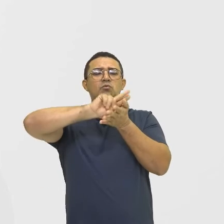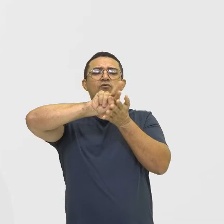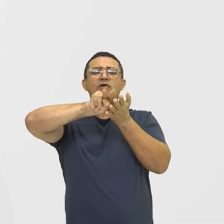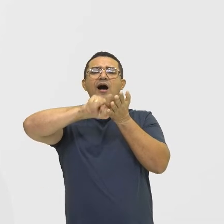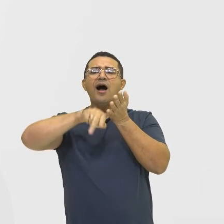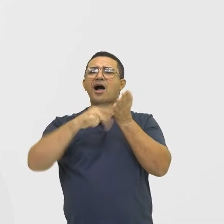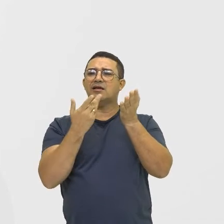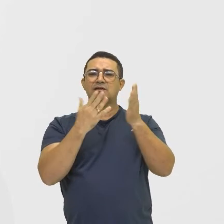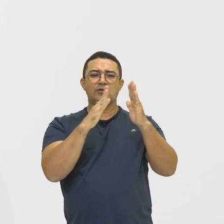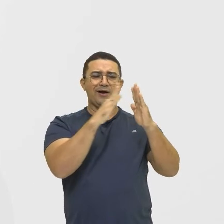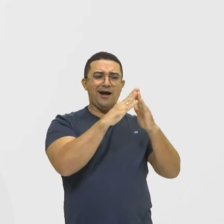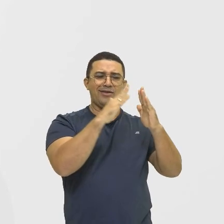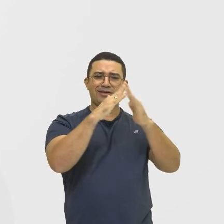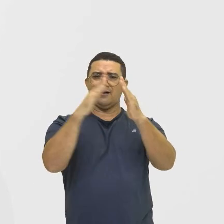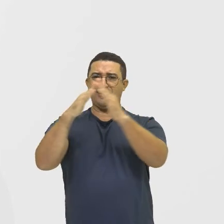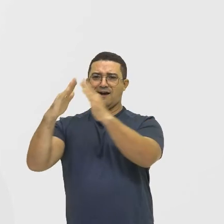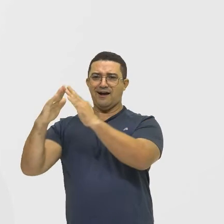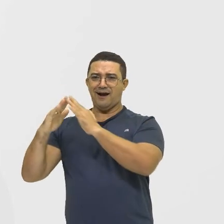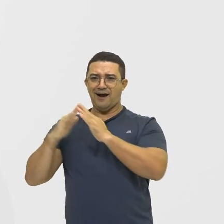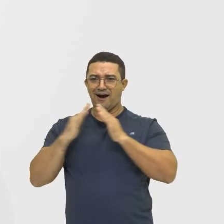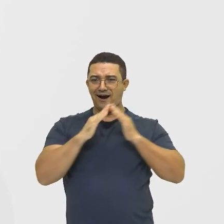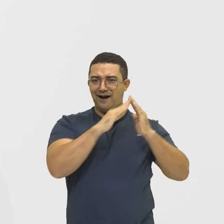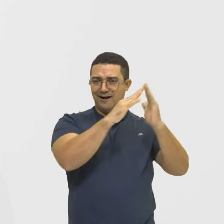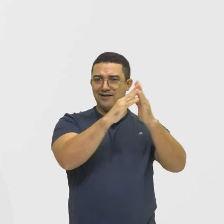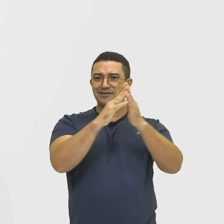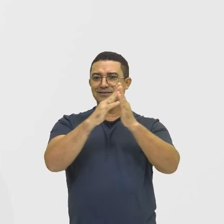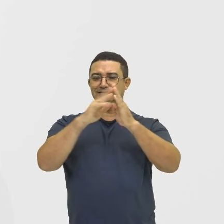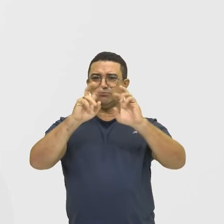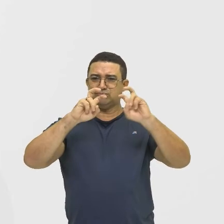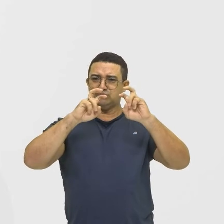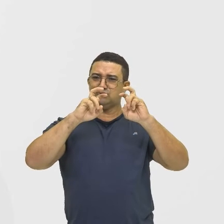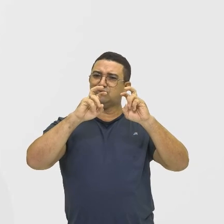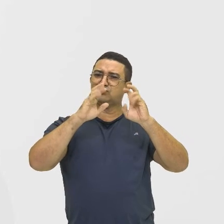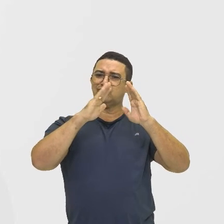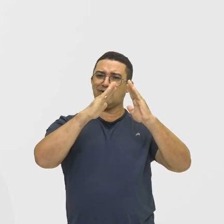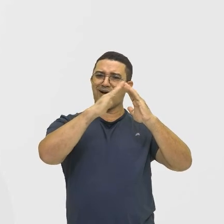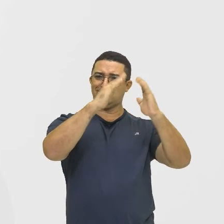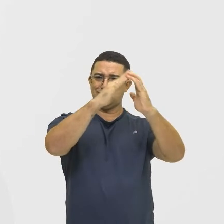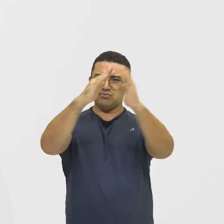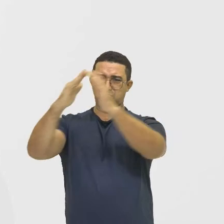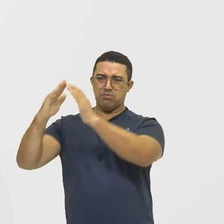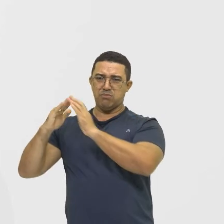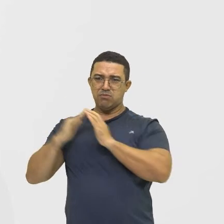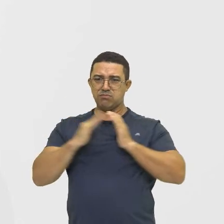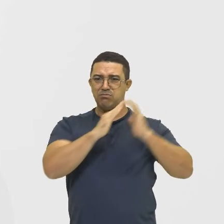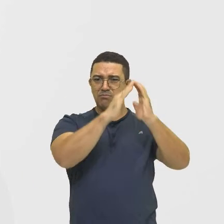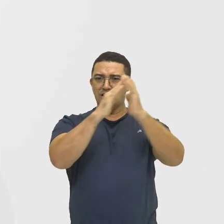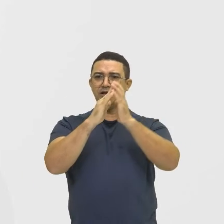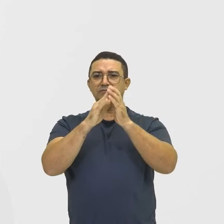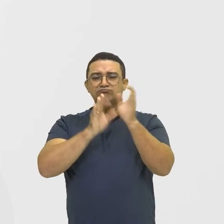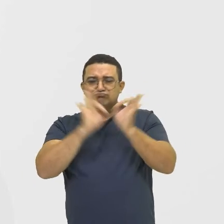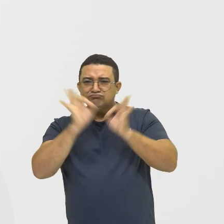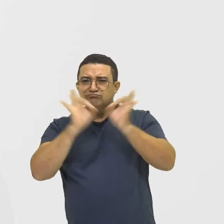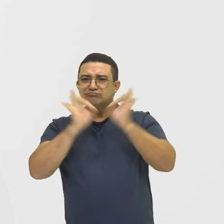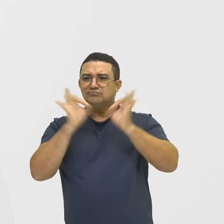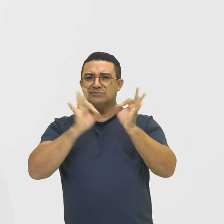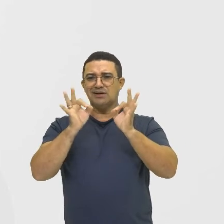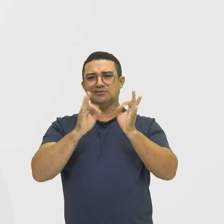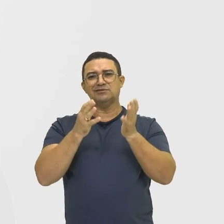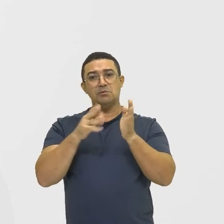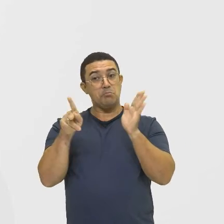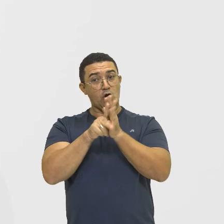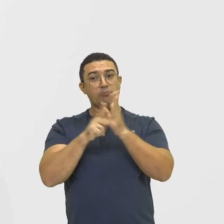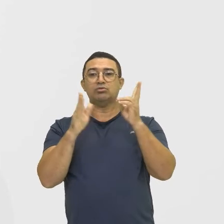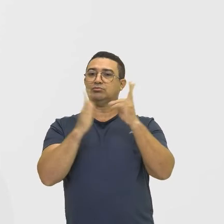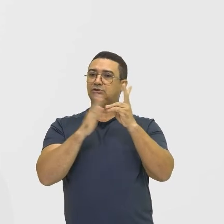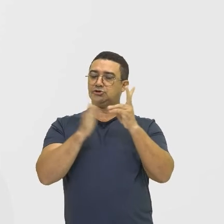multifamiliares, para até 50 indivíduos organizados em aldeias. Não chegou a construir cidades ou